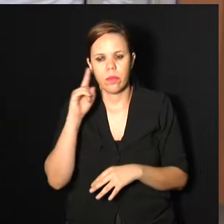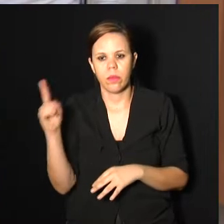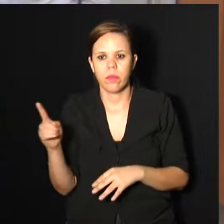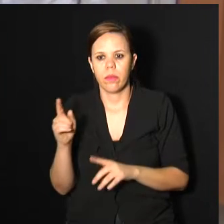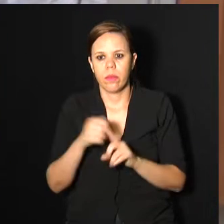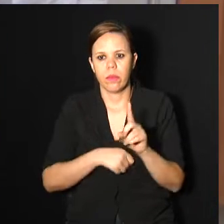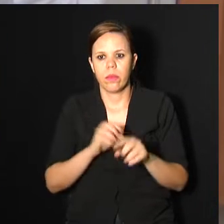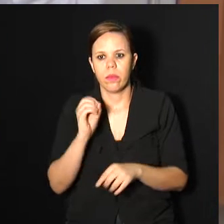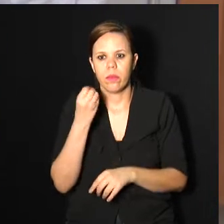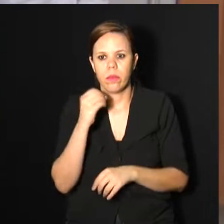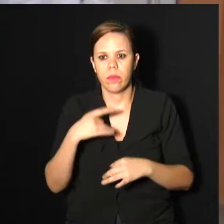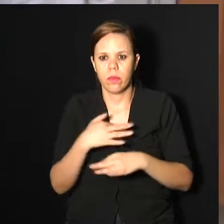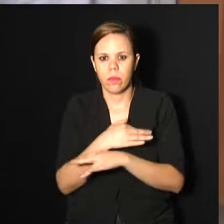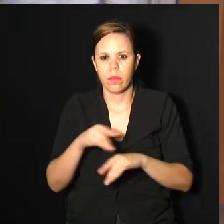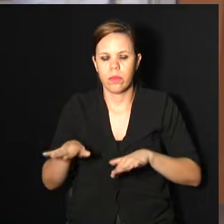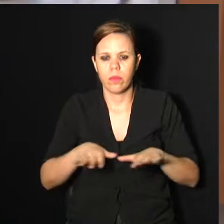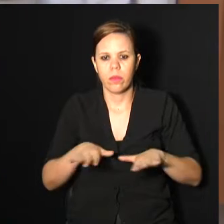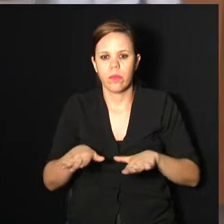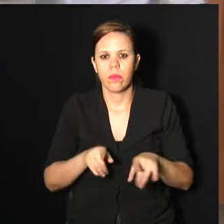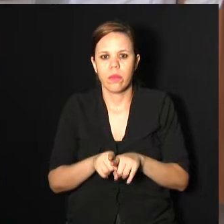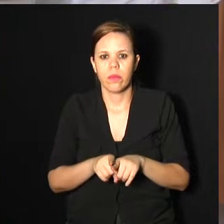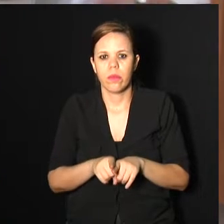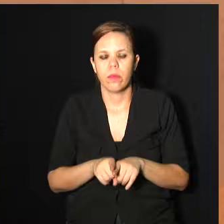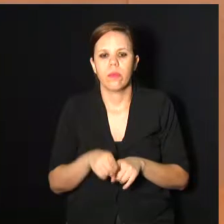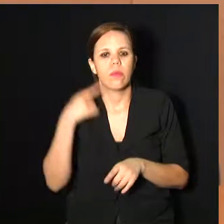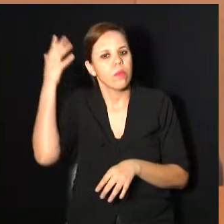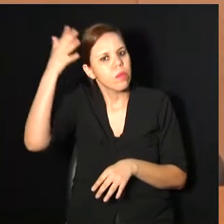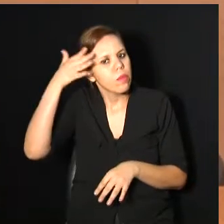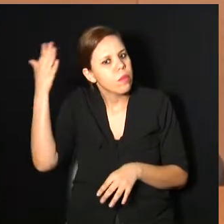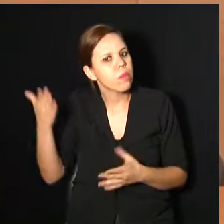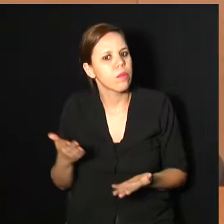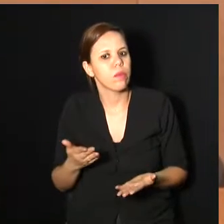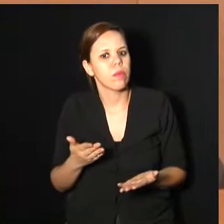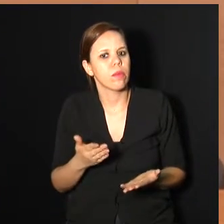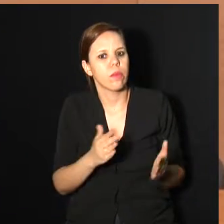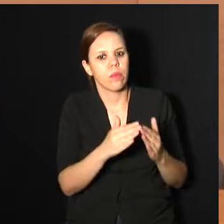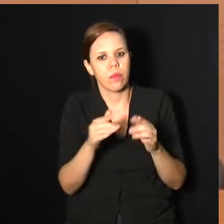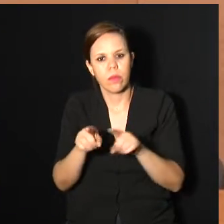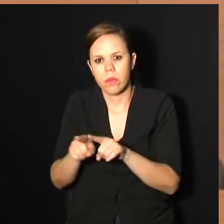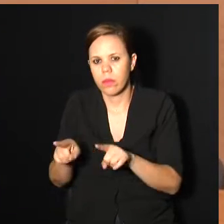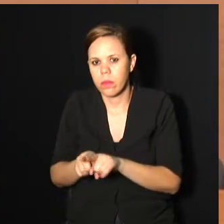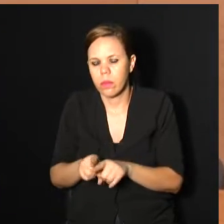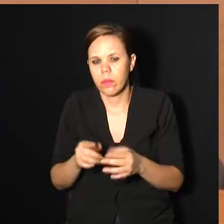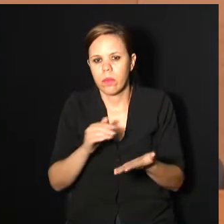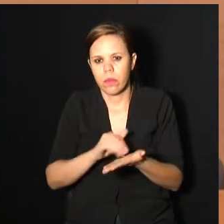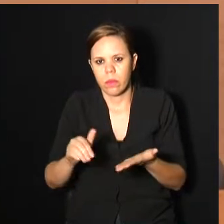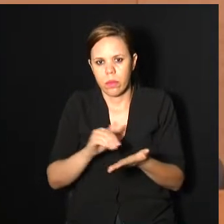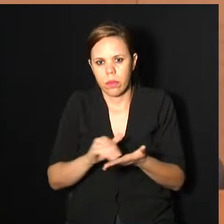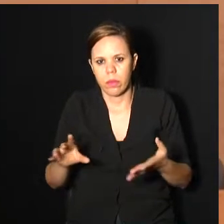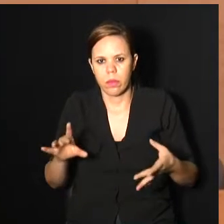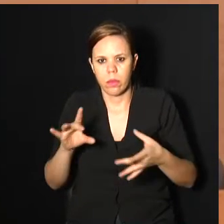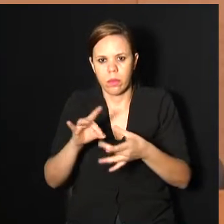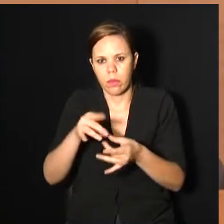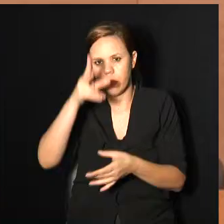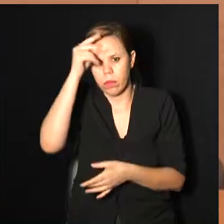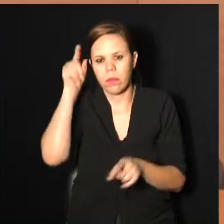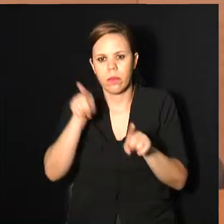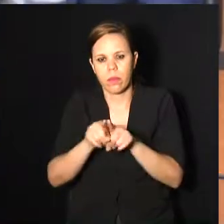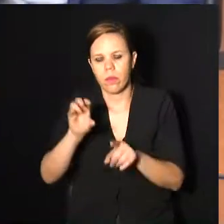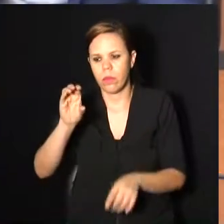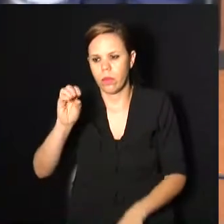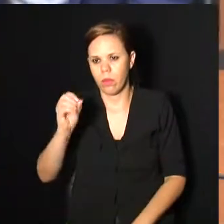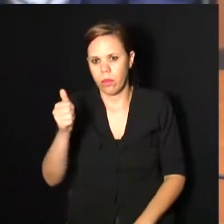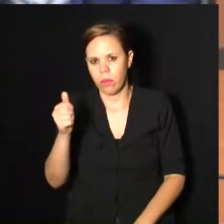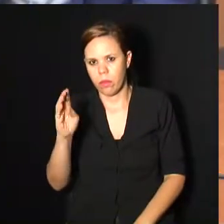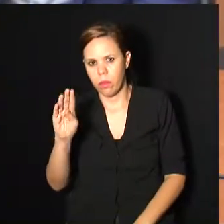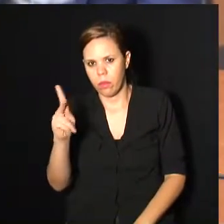Urbano, trouxe uma palestra do programa ONU Habitat, em parceria com a Secretaria Municipal de Habitação e a Coab de Campinas.